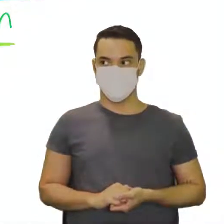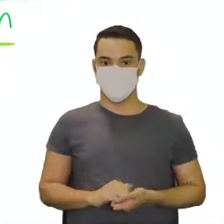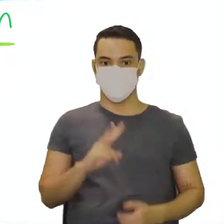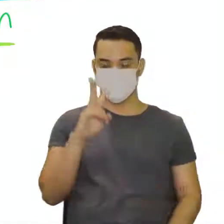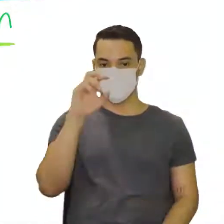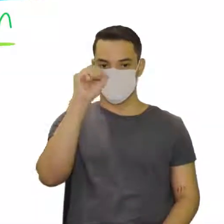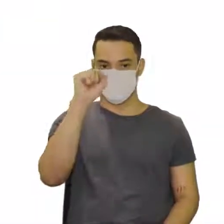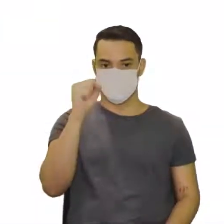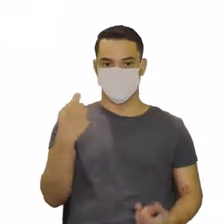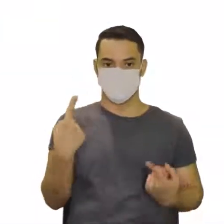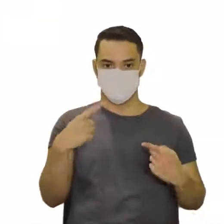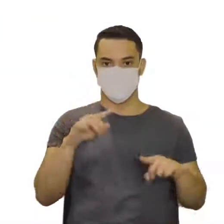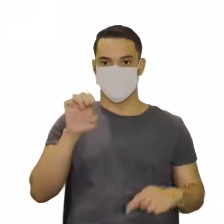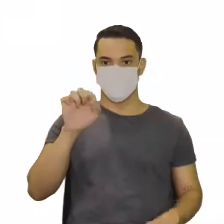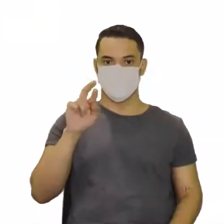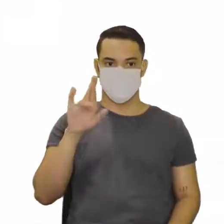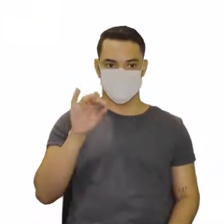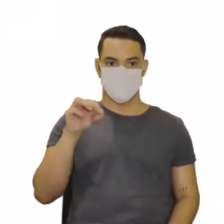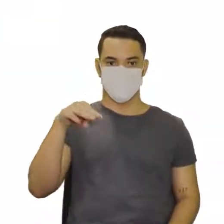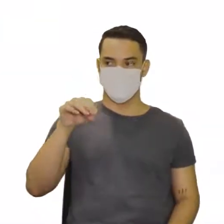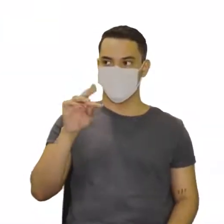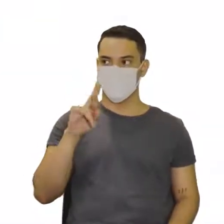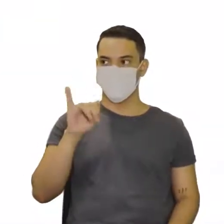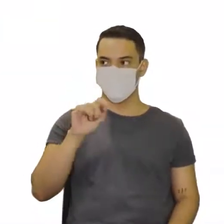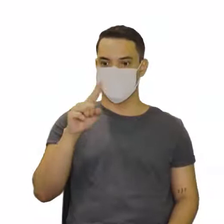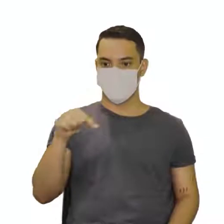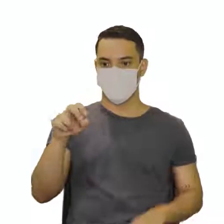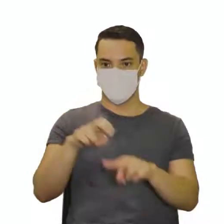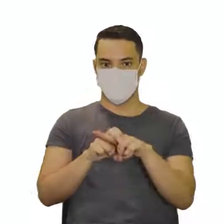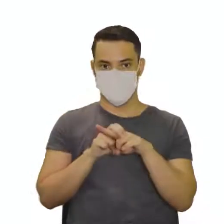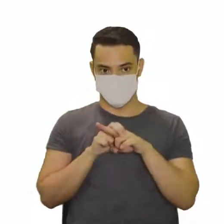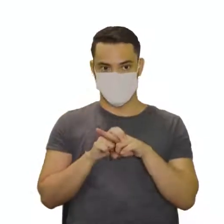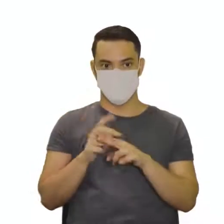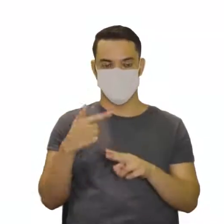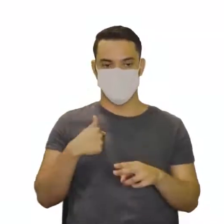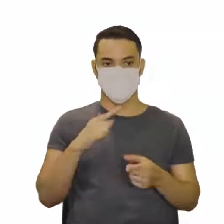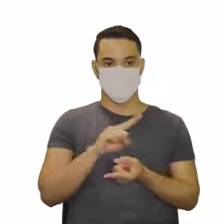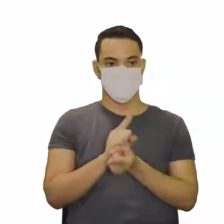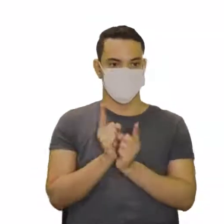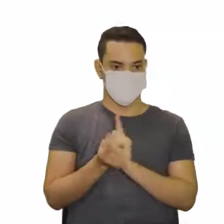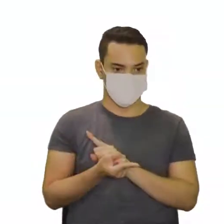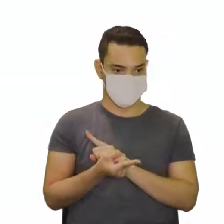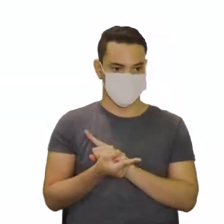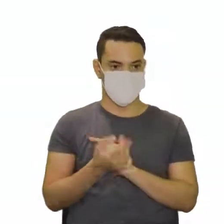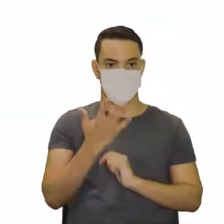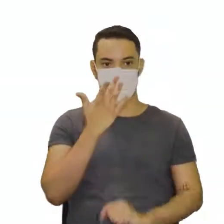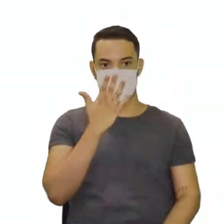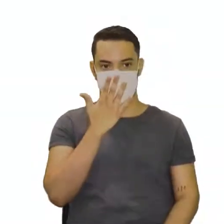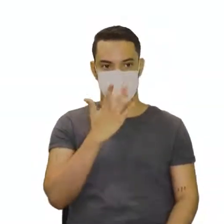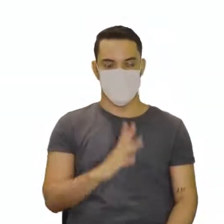força contra-eletromotriz. Então, vamos colocando aqui, ó. Opa, deixa eu trocar essa caneta.